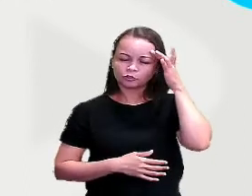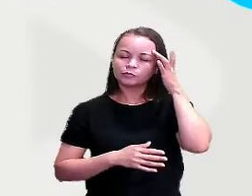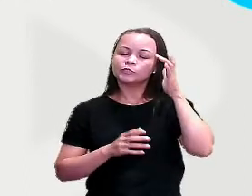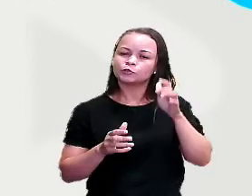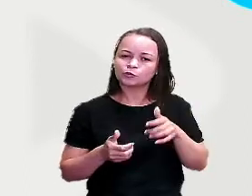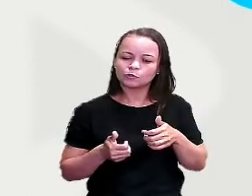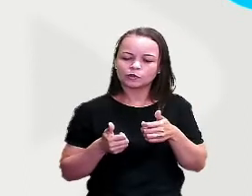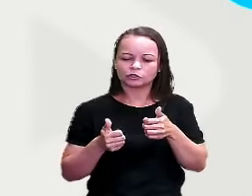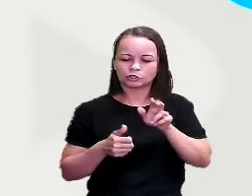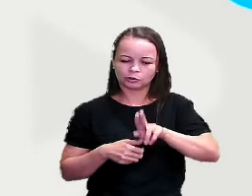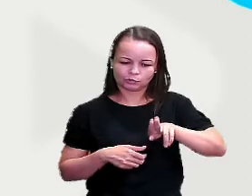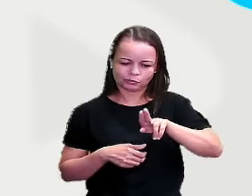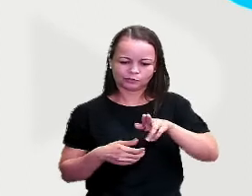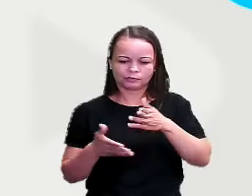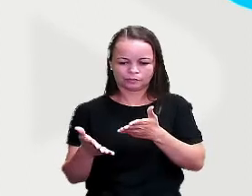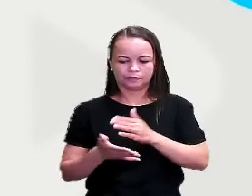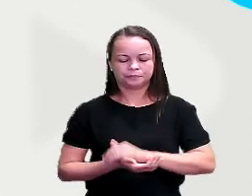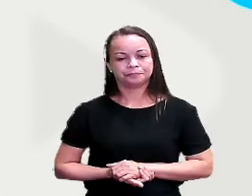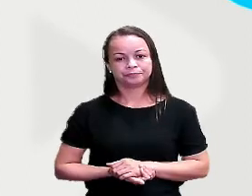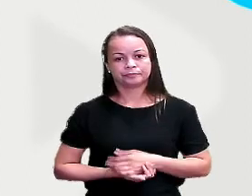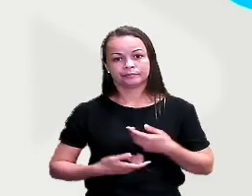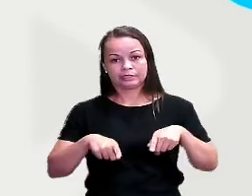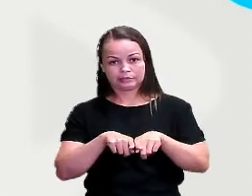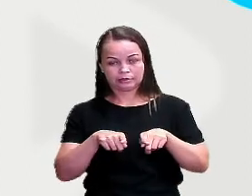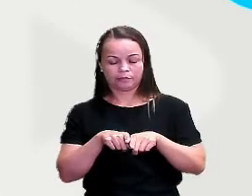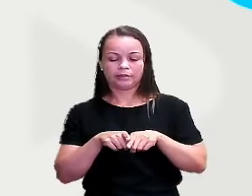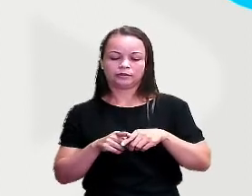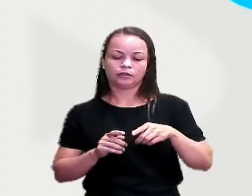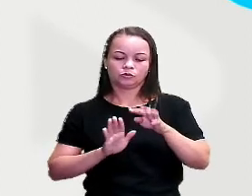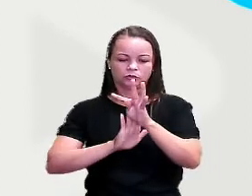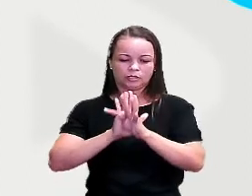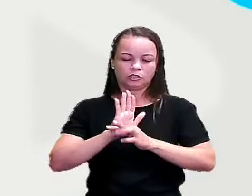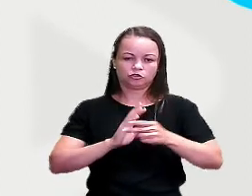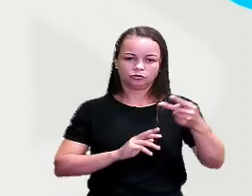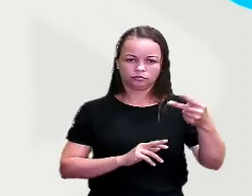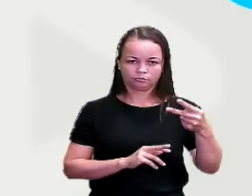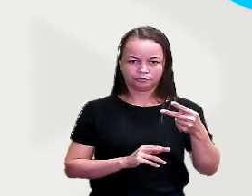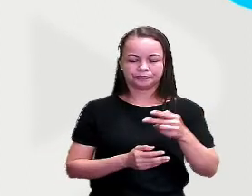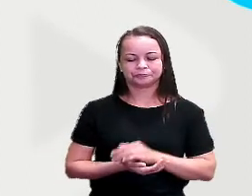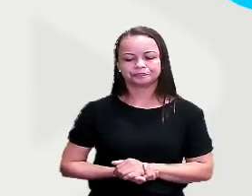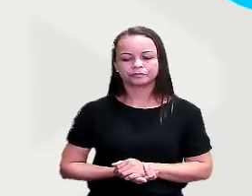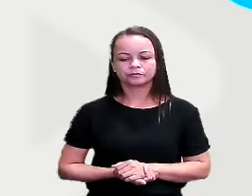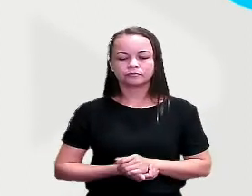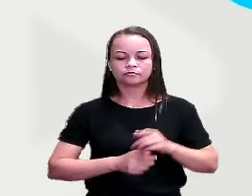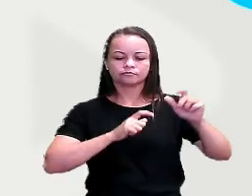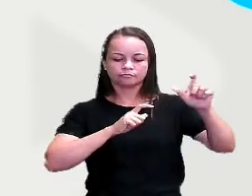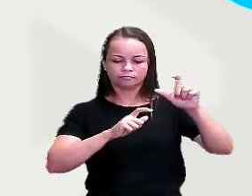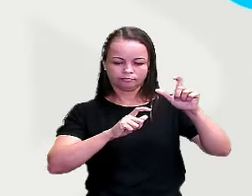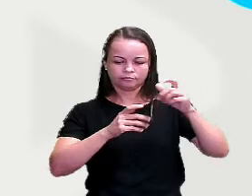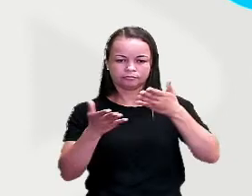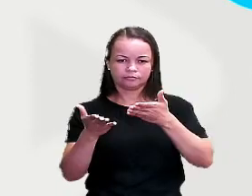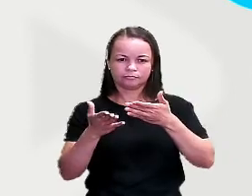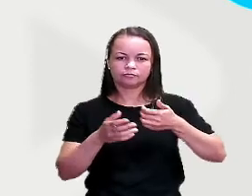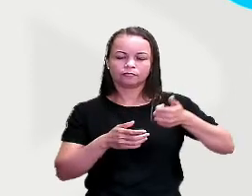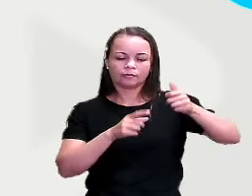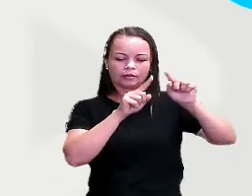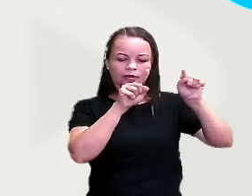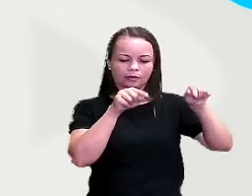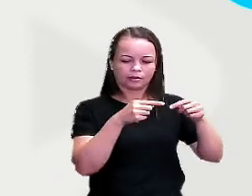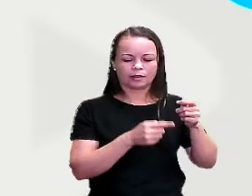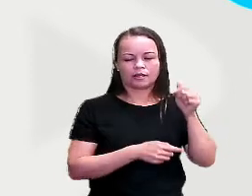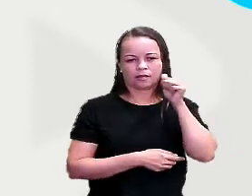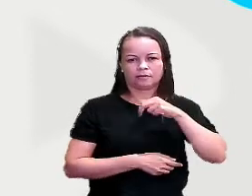1. E o texto 2, temos aí uma tirinha, ó, que diz, no primeiro quadrinho, a netinha